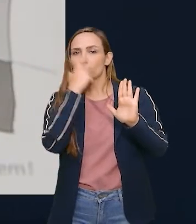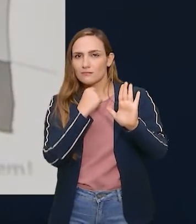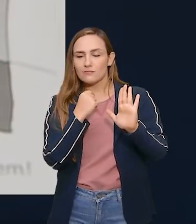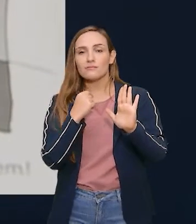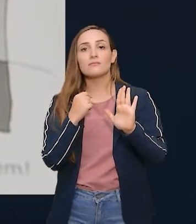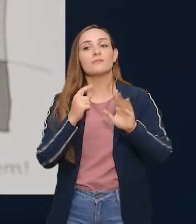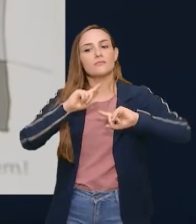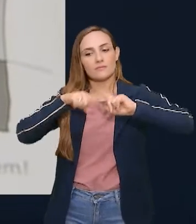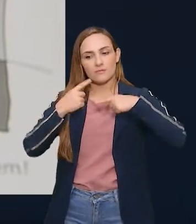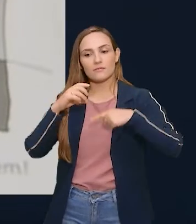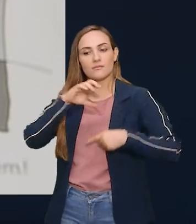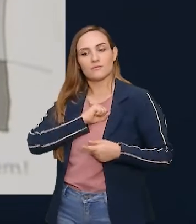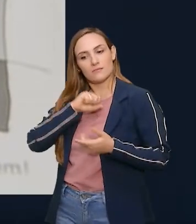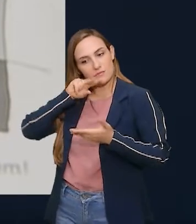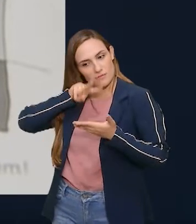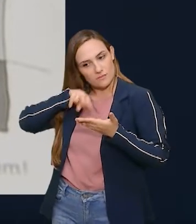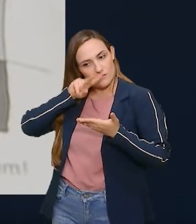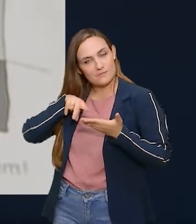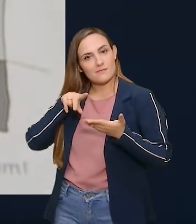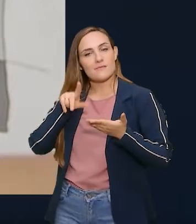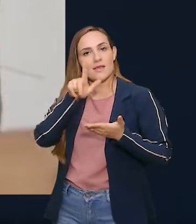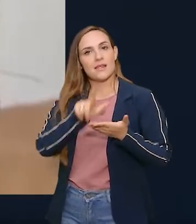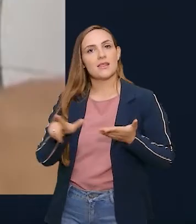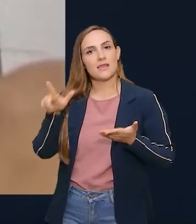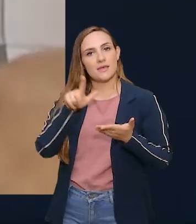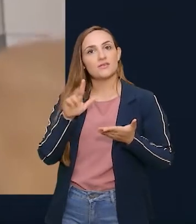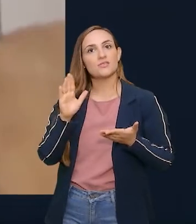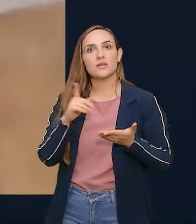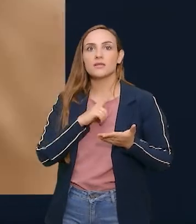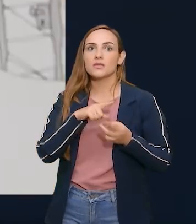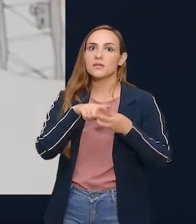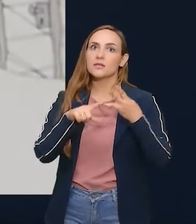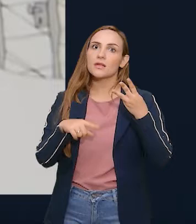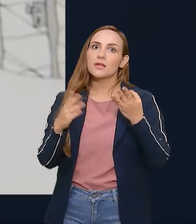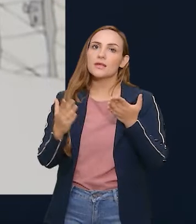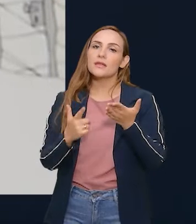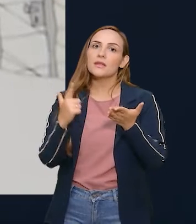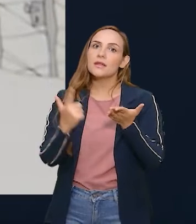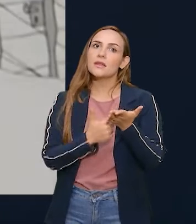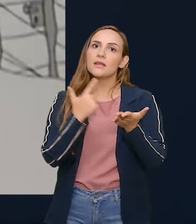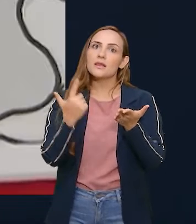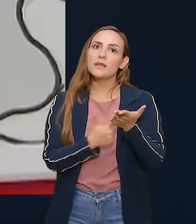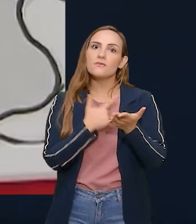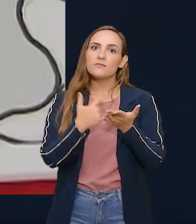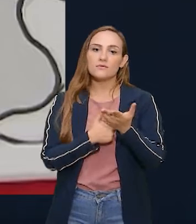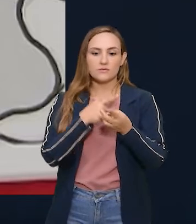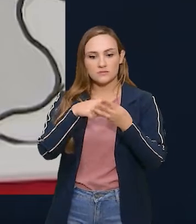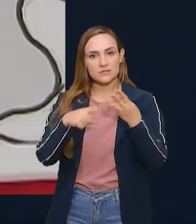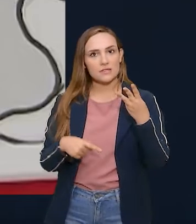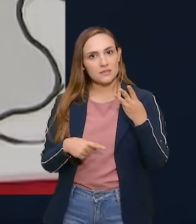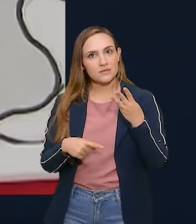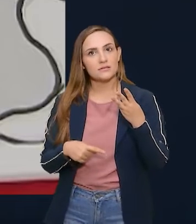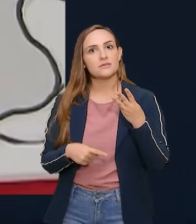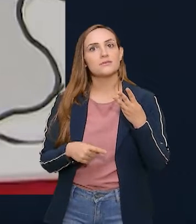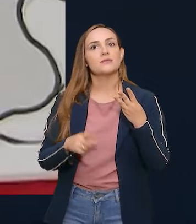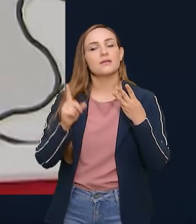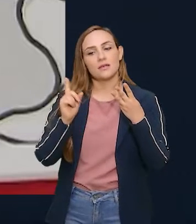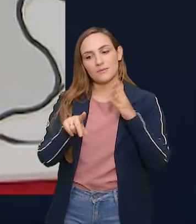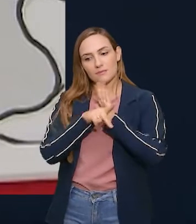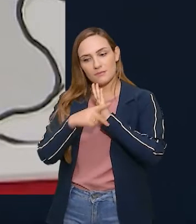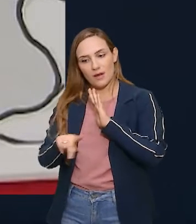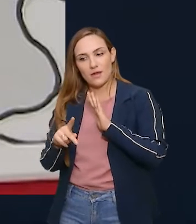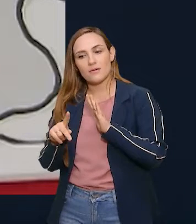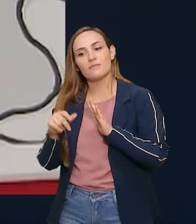Com os desenhos veio o gosto pela literatura. No currículo, 3 livros escritos. Para meninos e meninas, deve